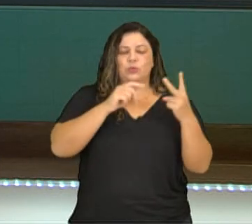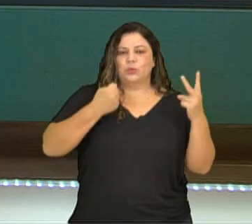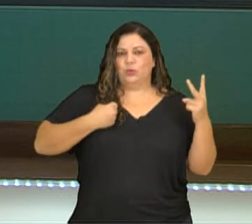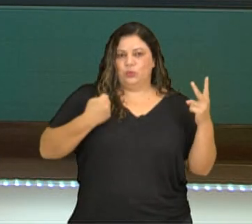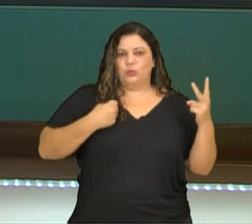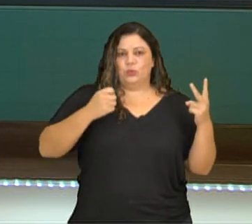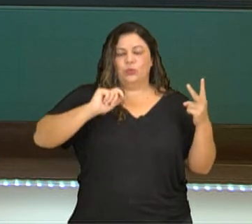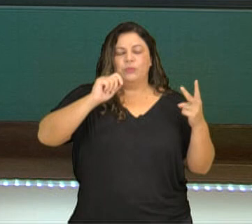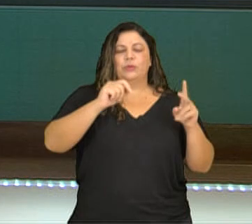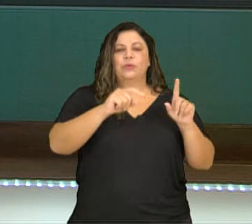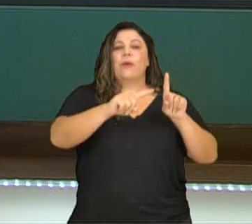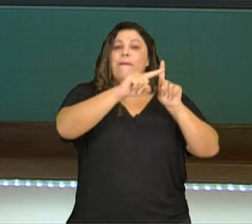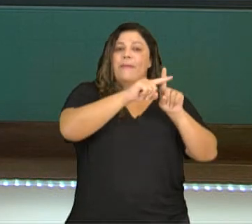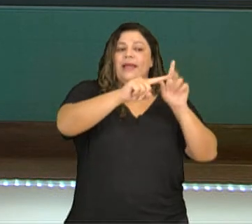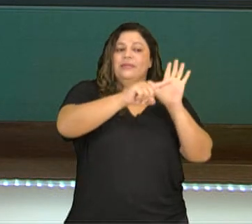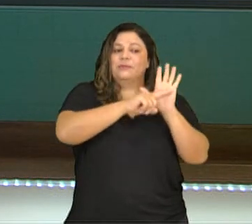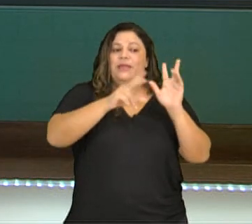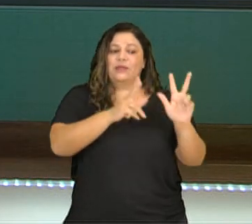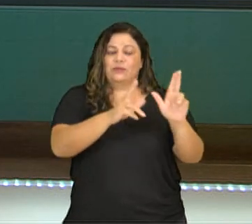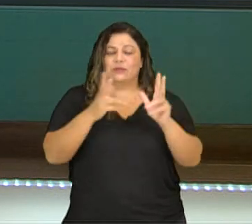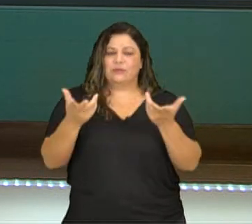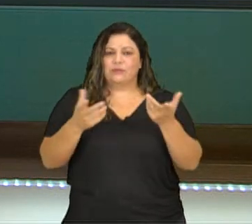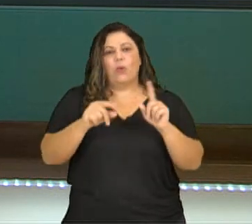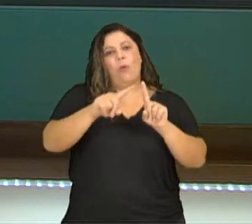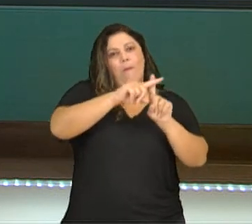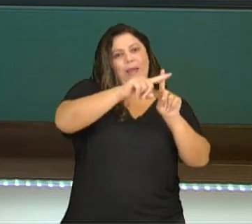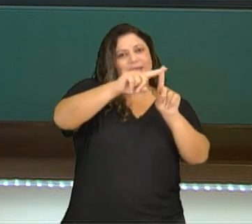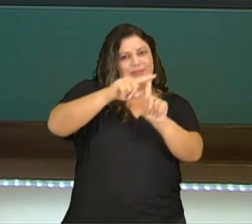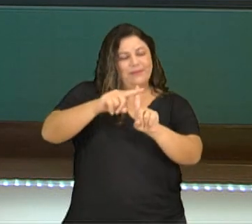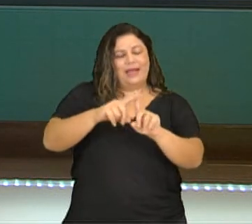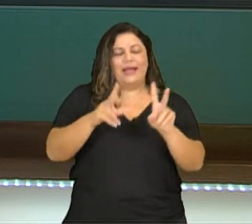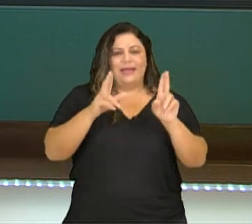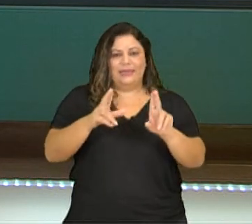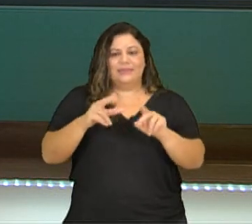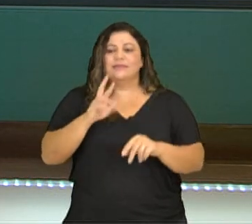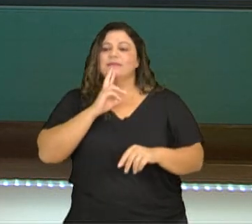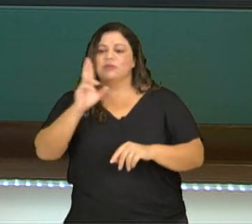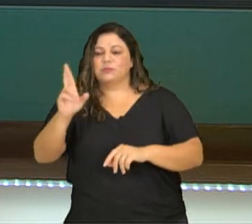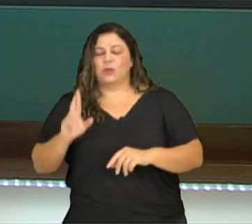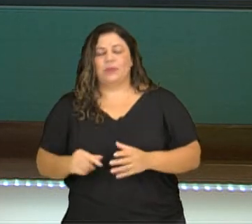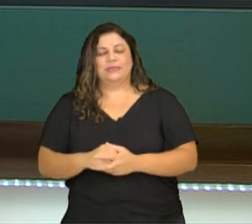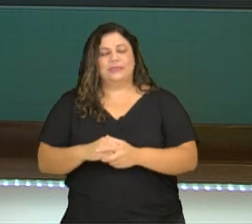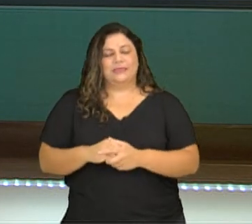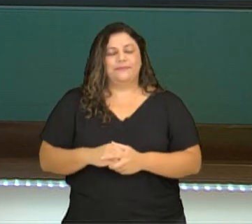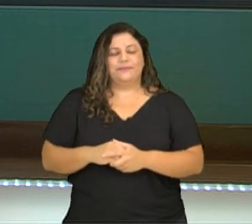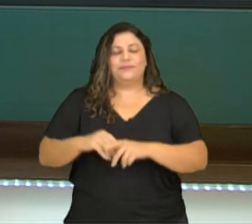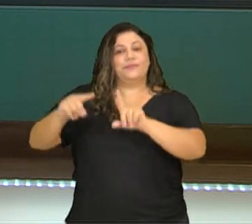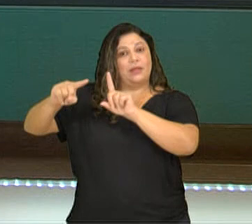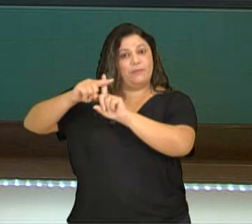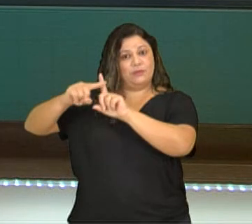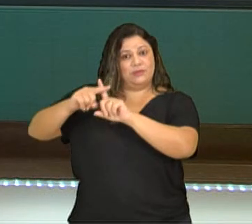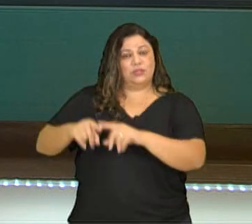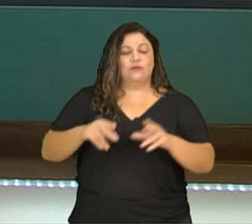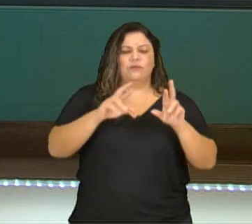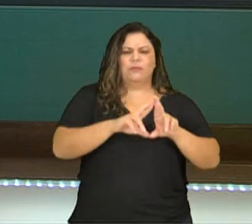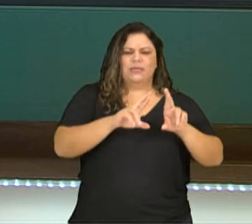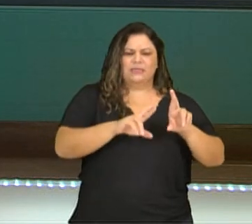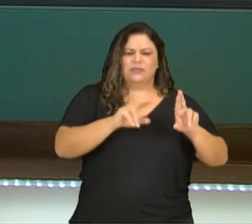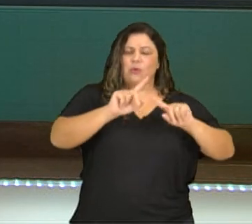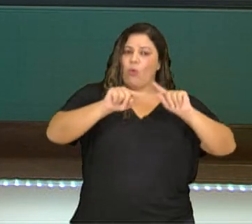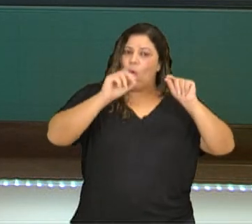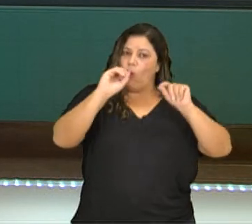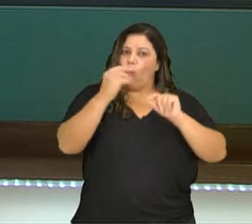sinais iguais, resultado fica positivo. Quando dividimos dois números com sinais diferentes,